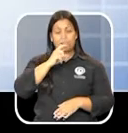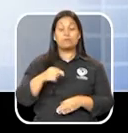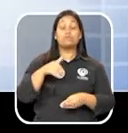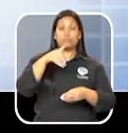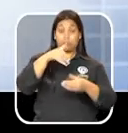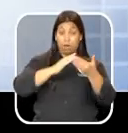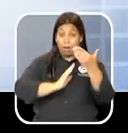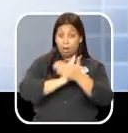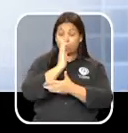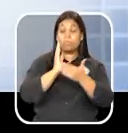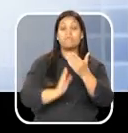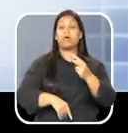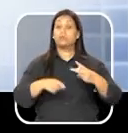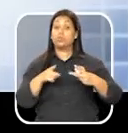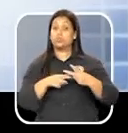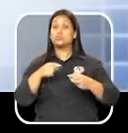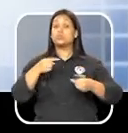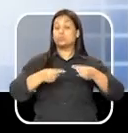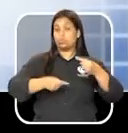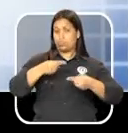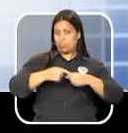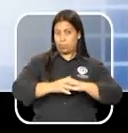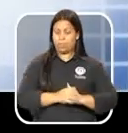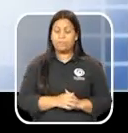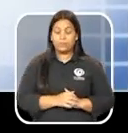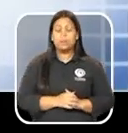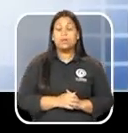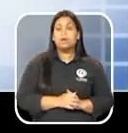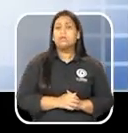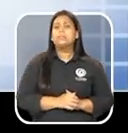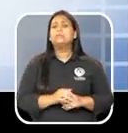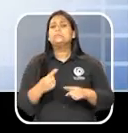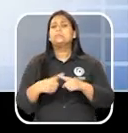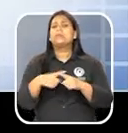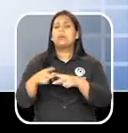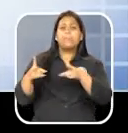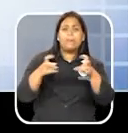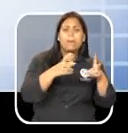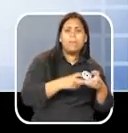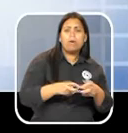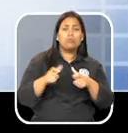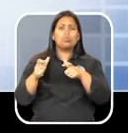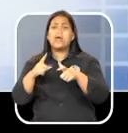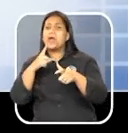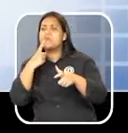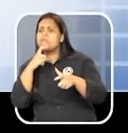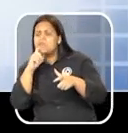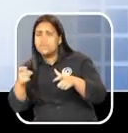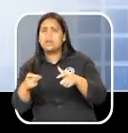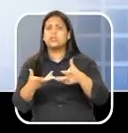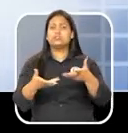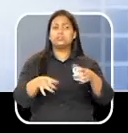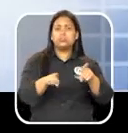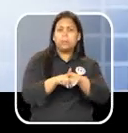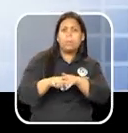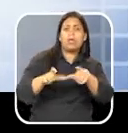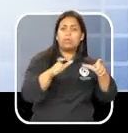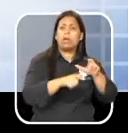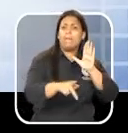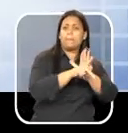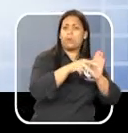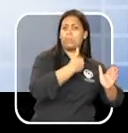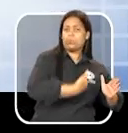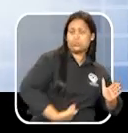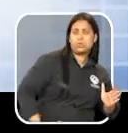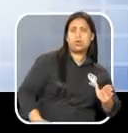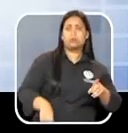última votação. Segundo o projeto, o SIG deverá conter informações para identificar áreas públicas, particulares, verdes,